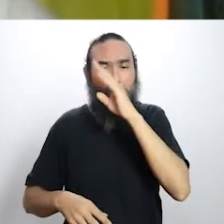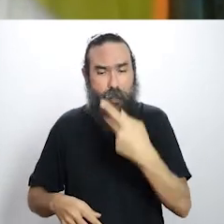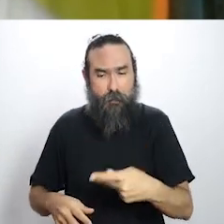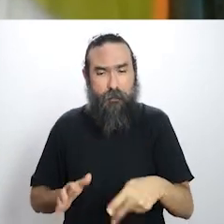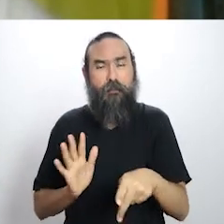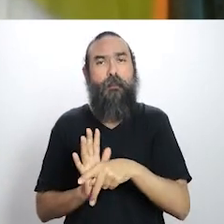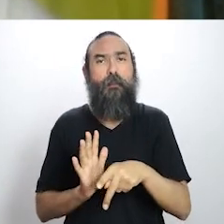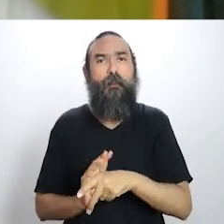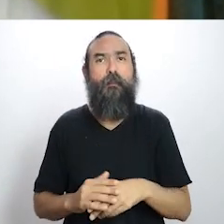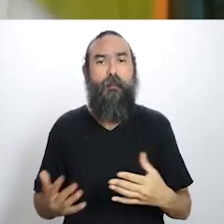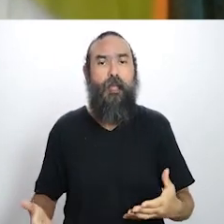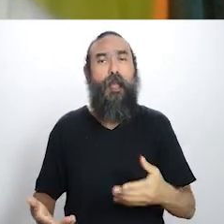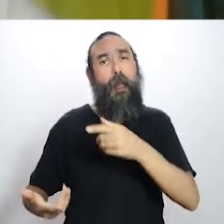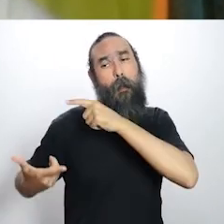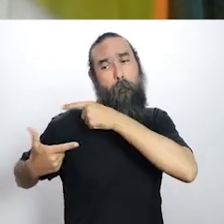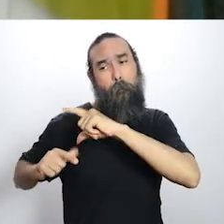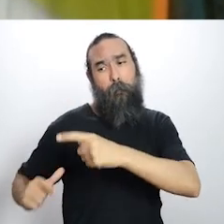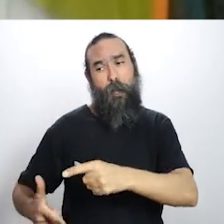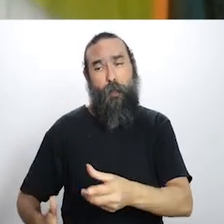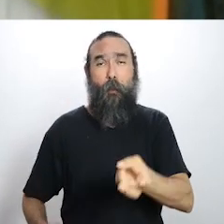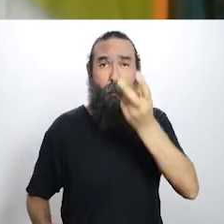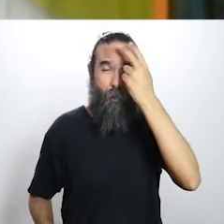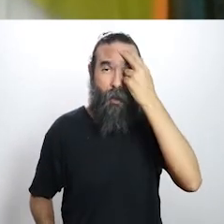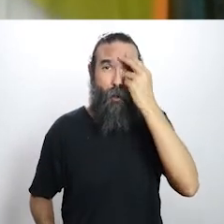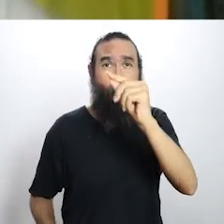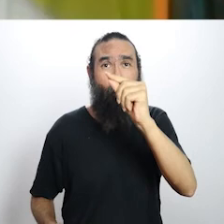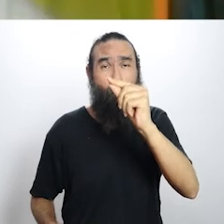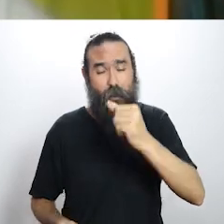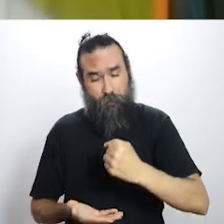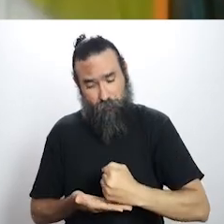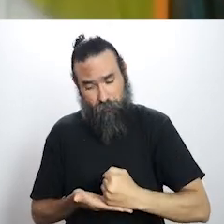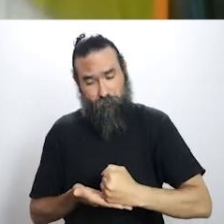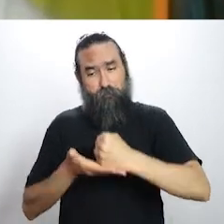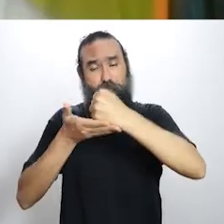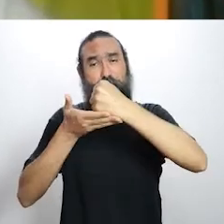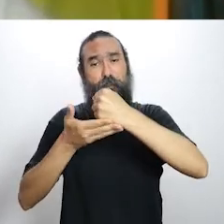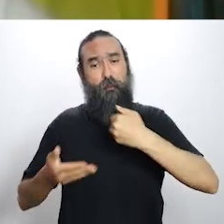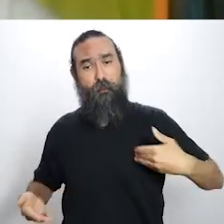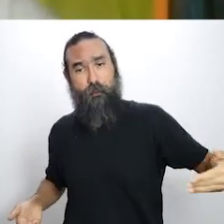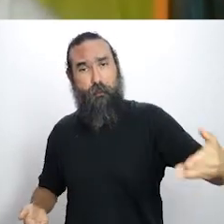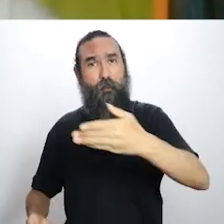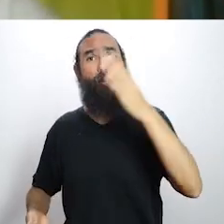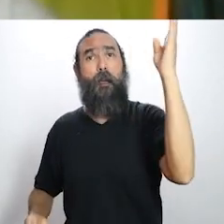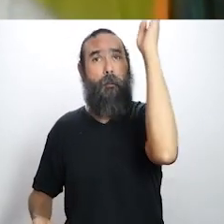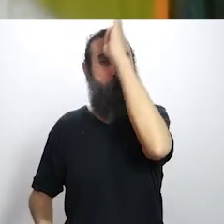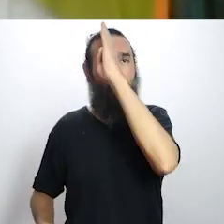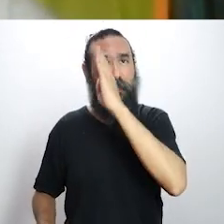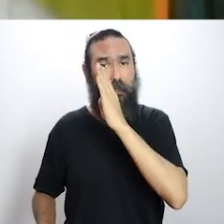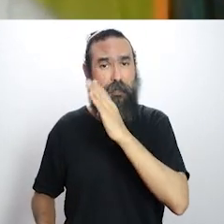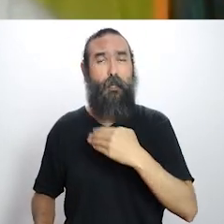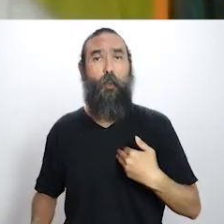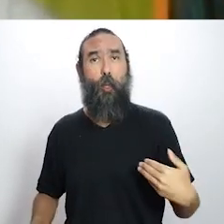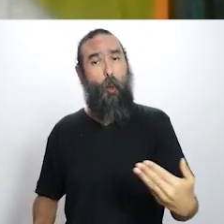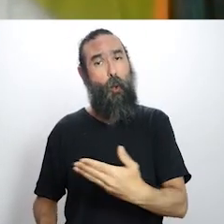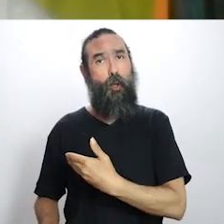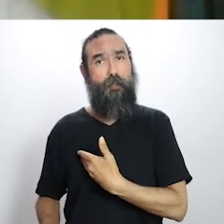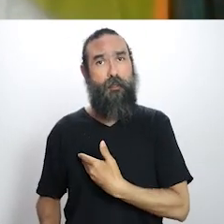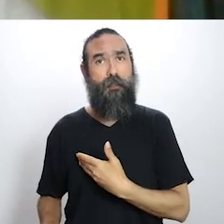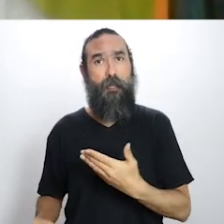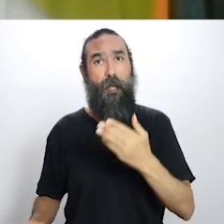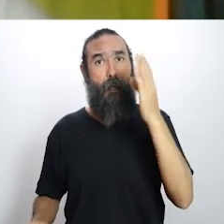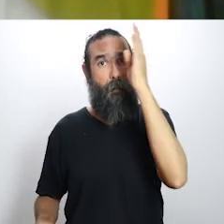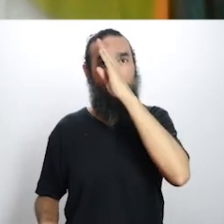isso nos engrandece como nação, como pessoas brasileiras que somos aqui,